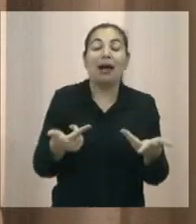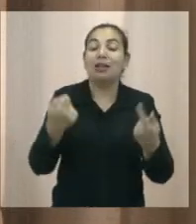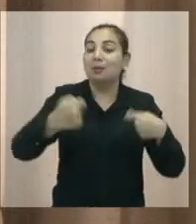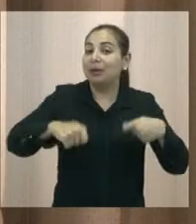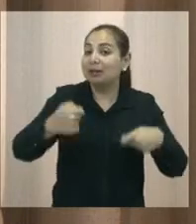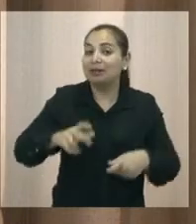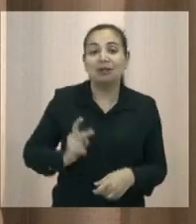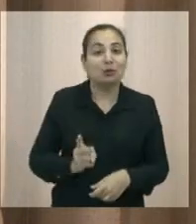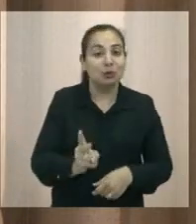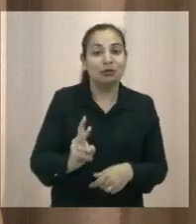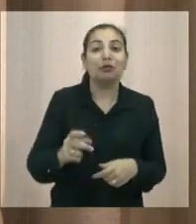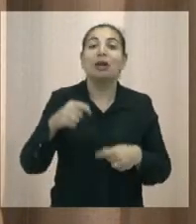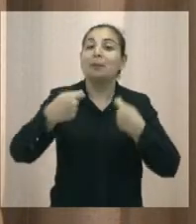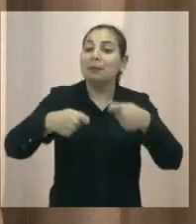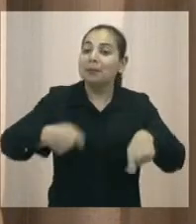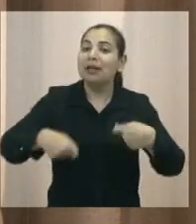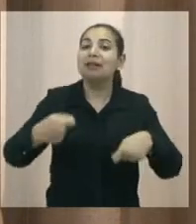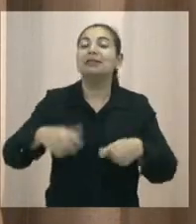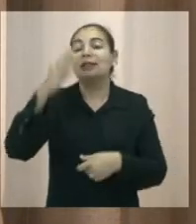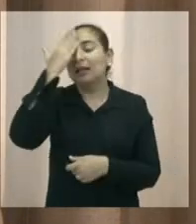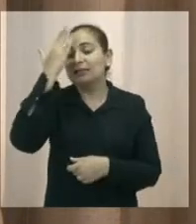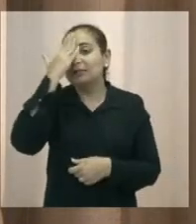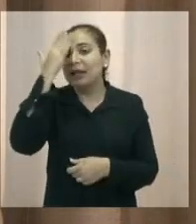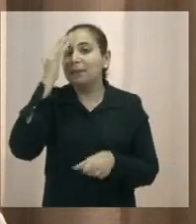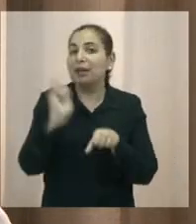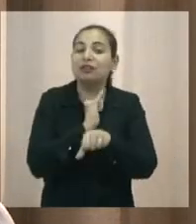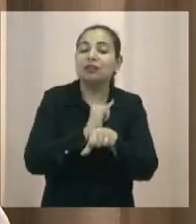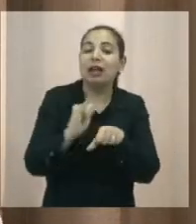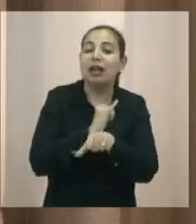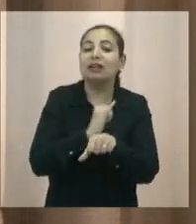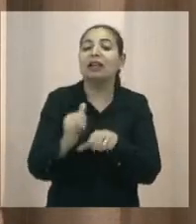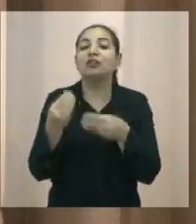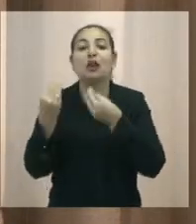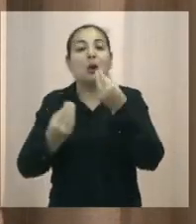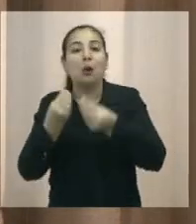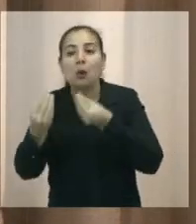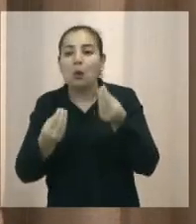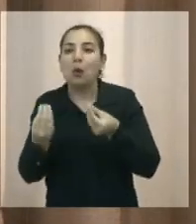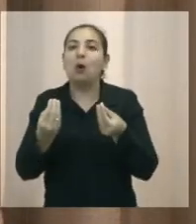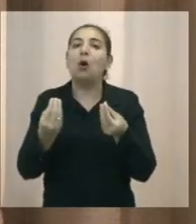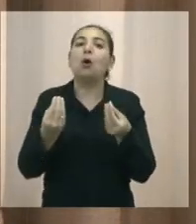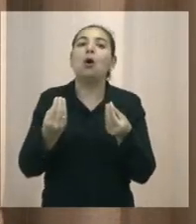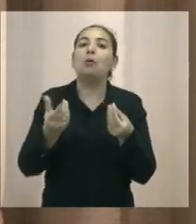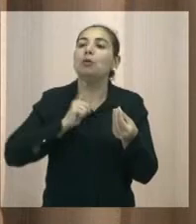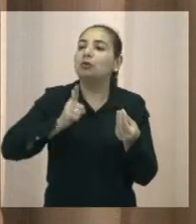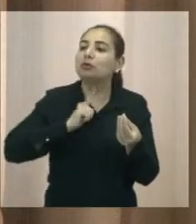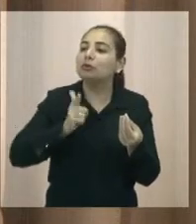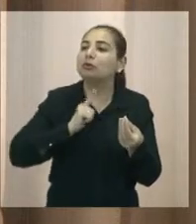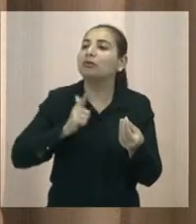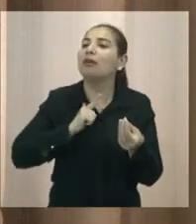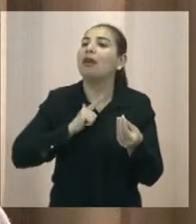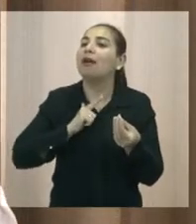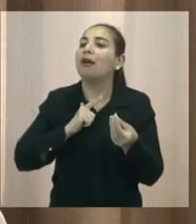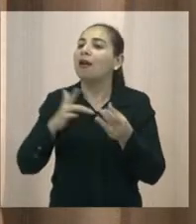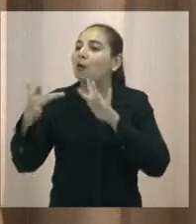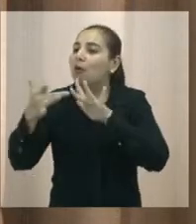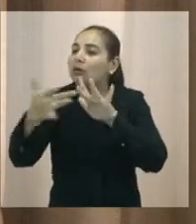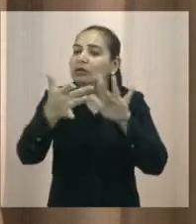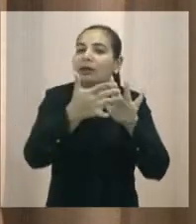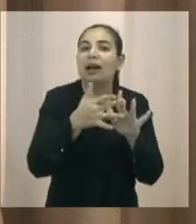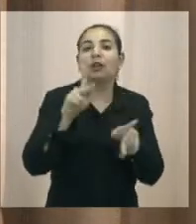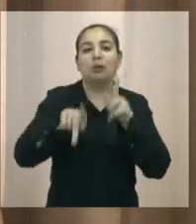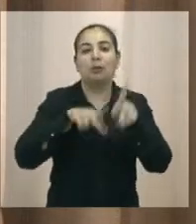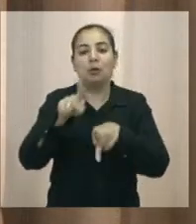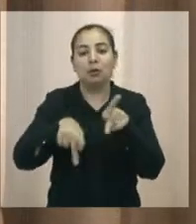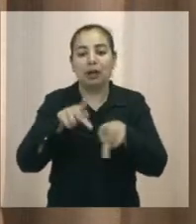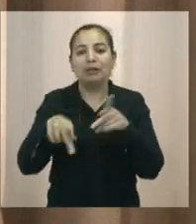aliar com um trabalho, né, de busca de votos, né, de busca de empatia com a comunidade. É um momento também da gente